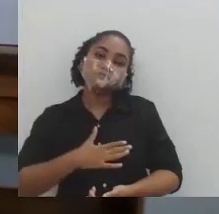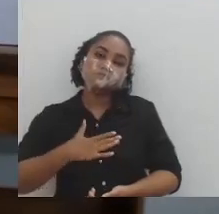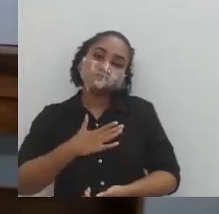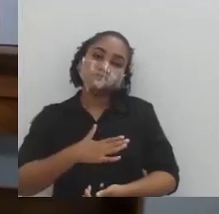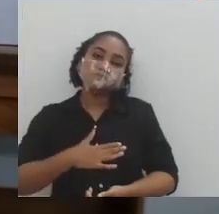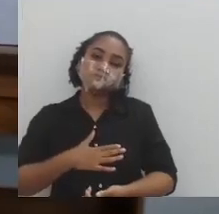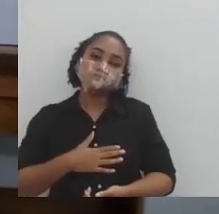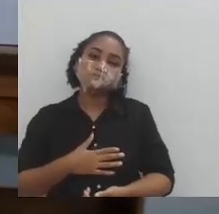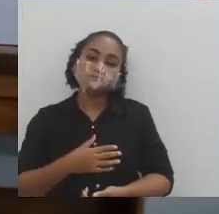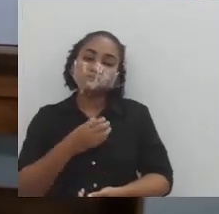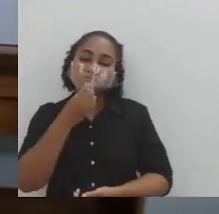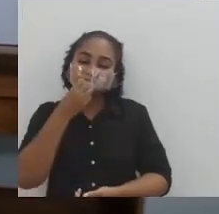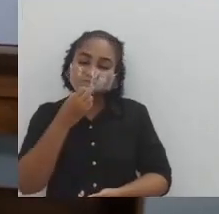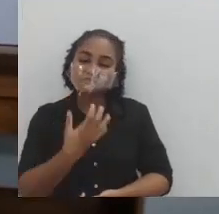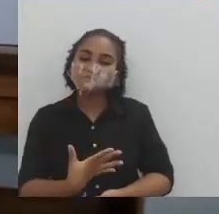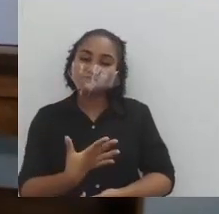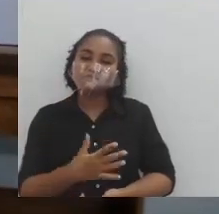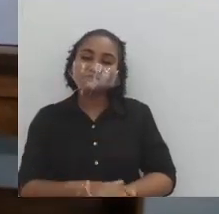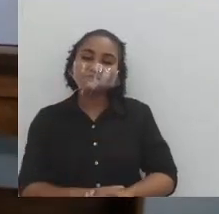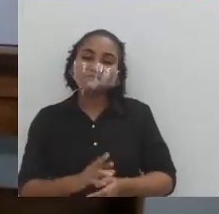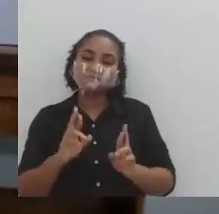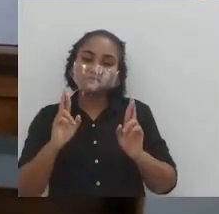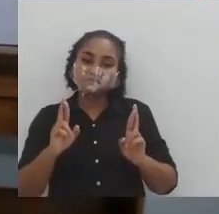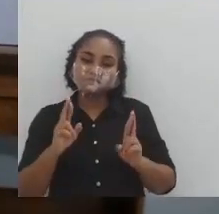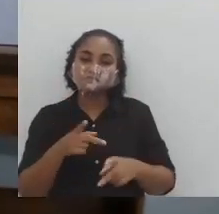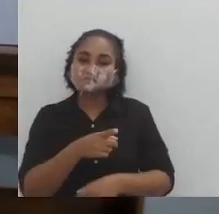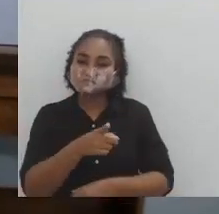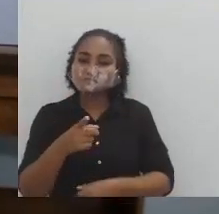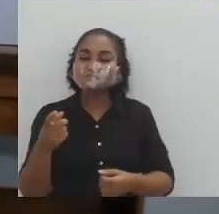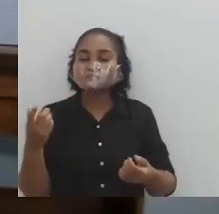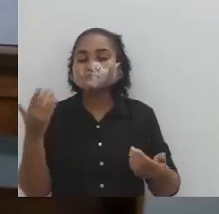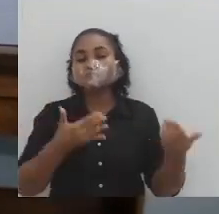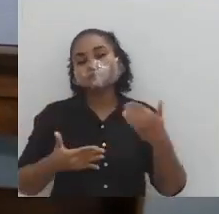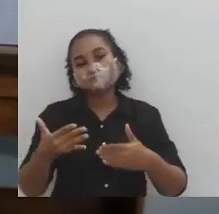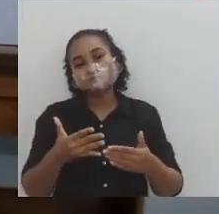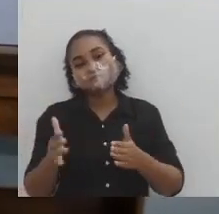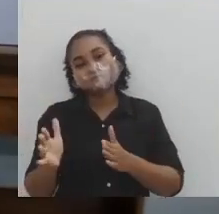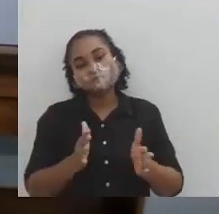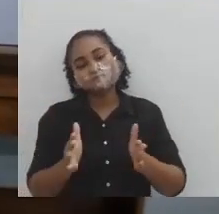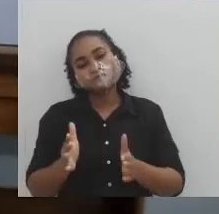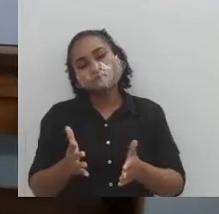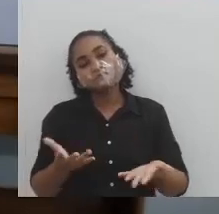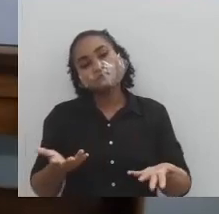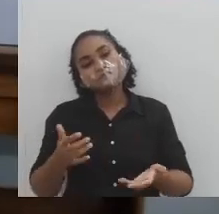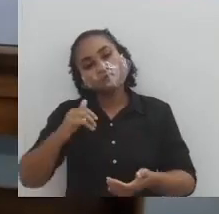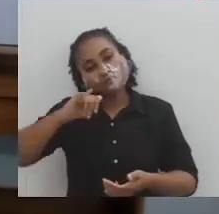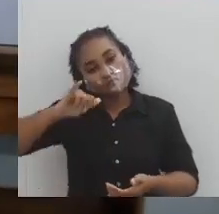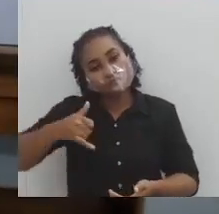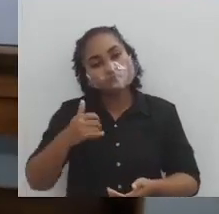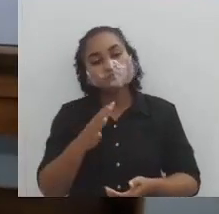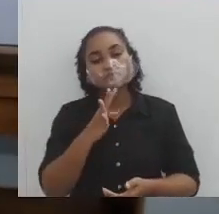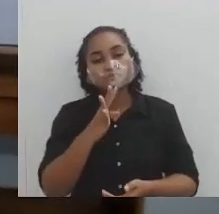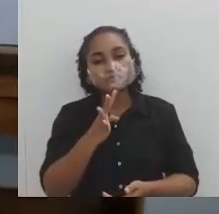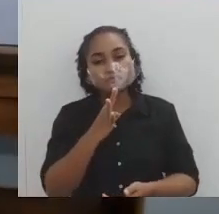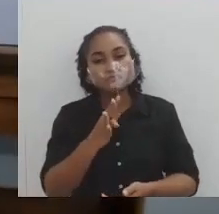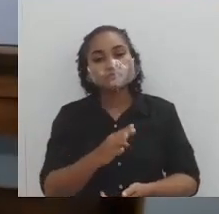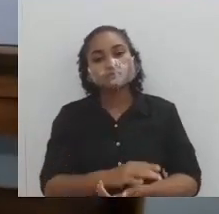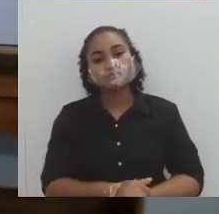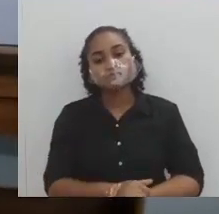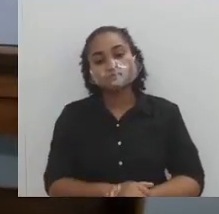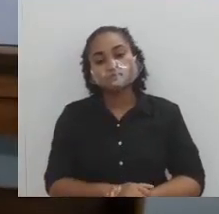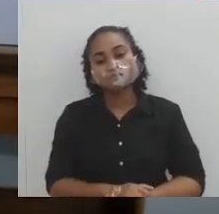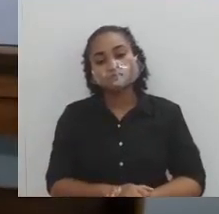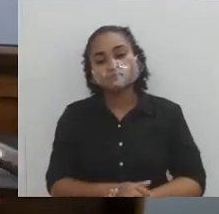tive uma infância privilegiada. Eu espero que muitos de vocês tenham passado por isso ou ainda tenham a oportunidade de conhecer